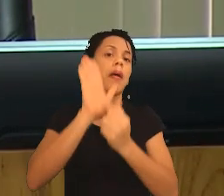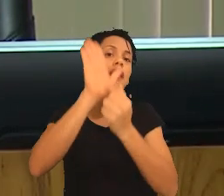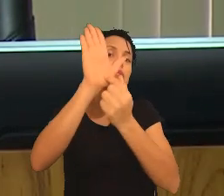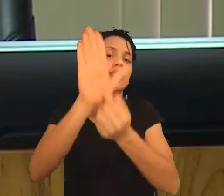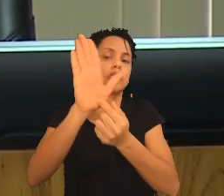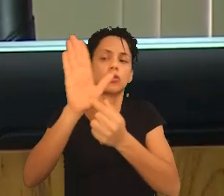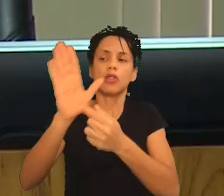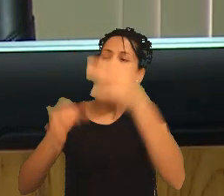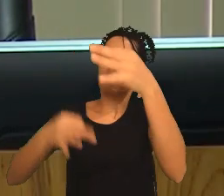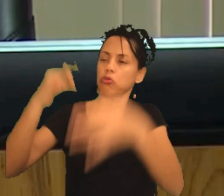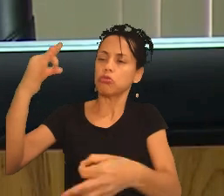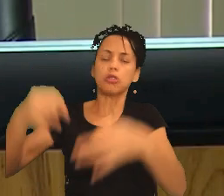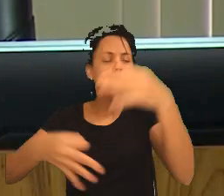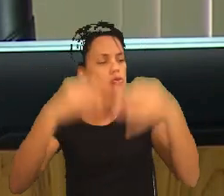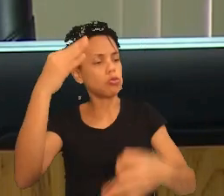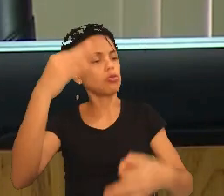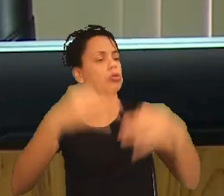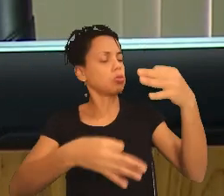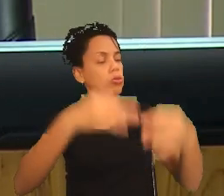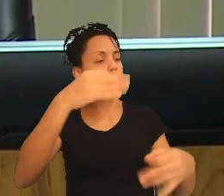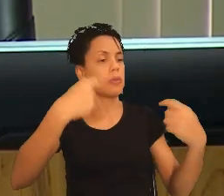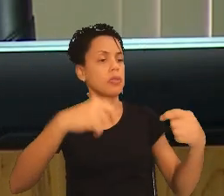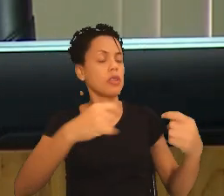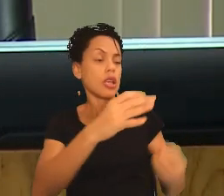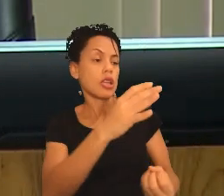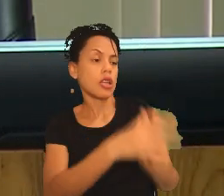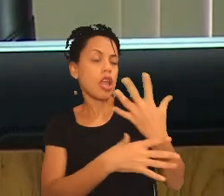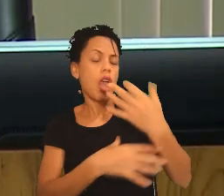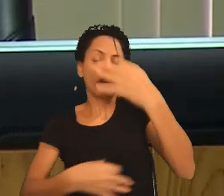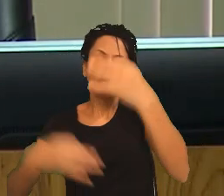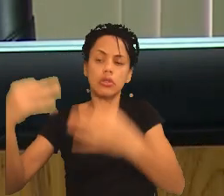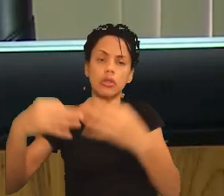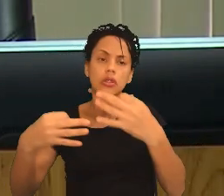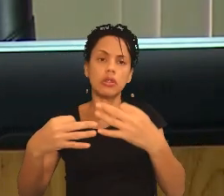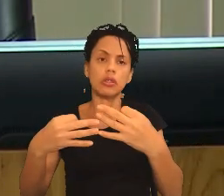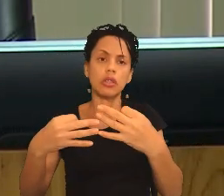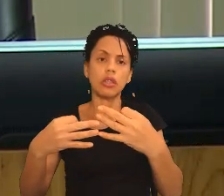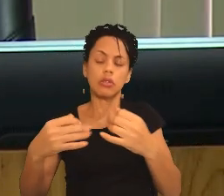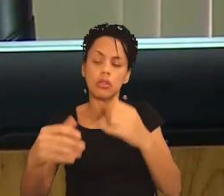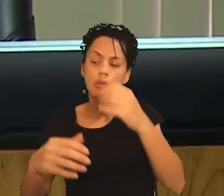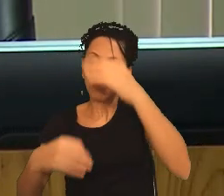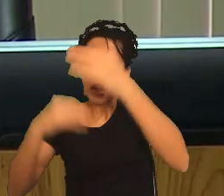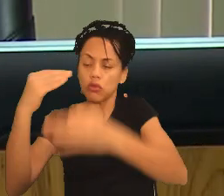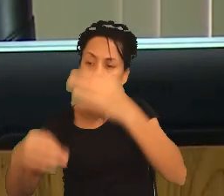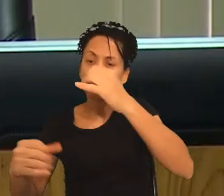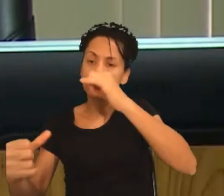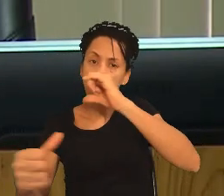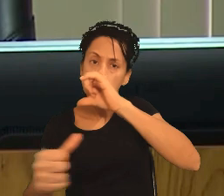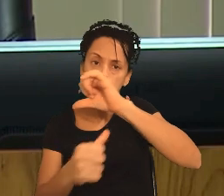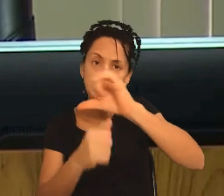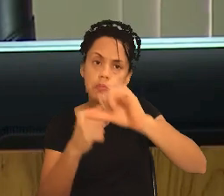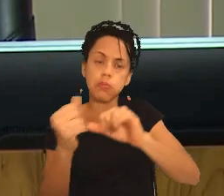comigo porque eu percebi que várias propostas de